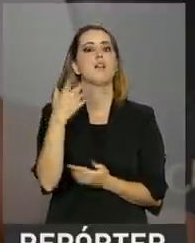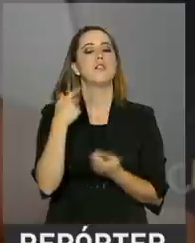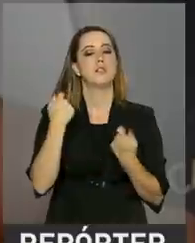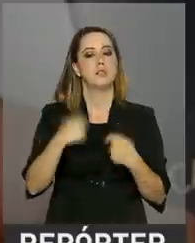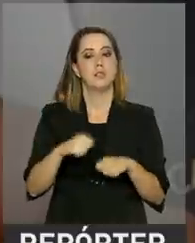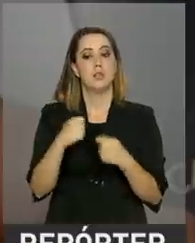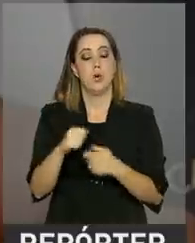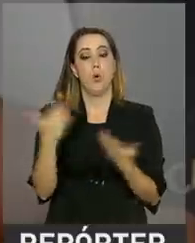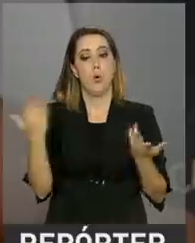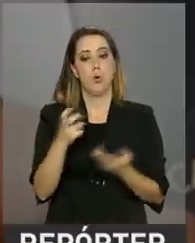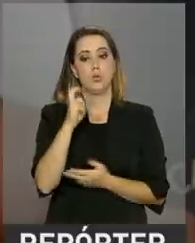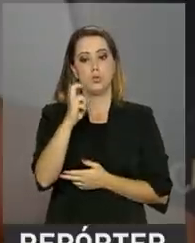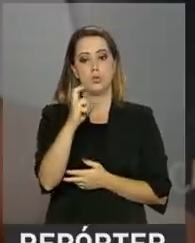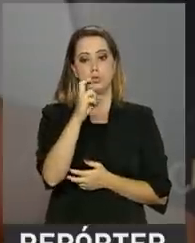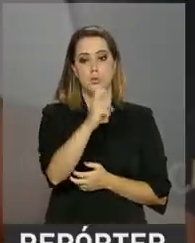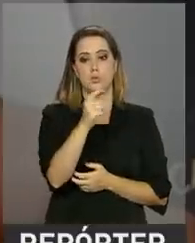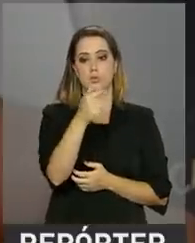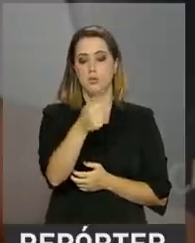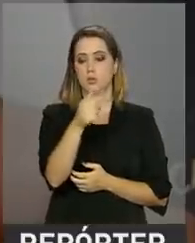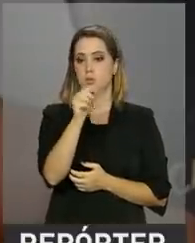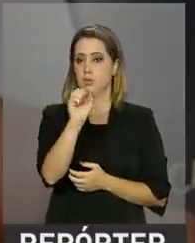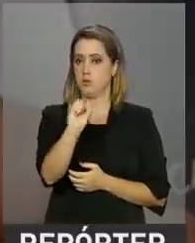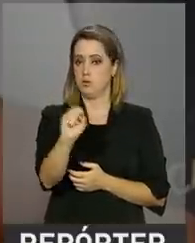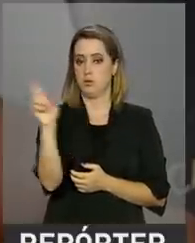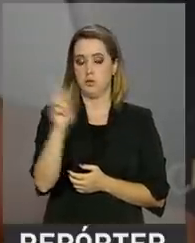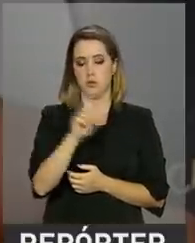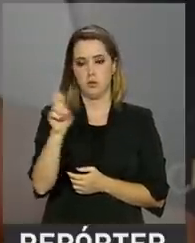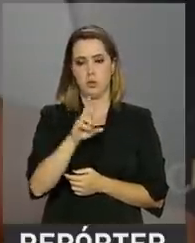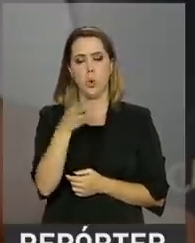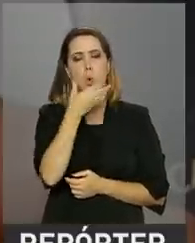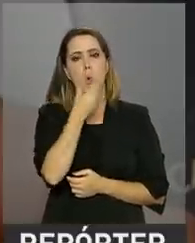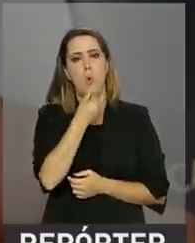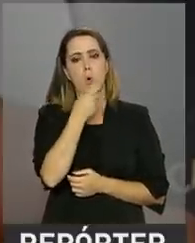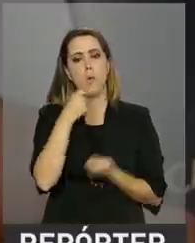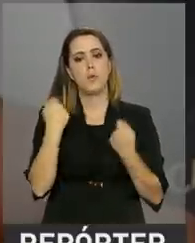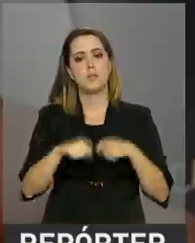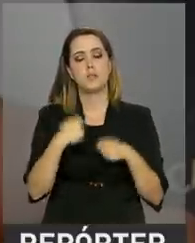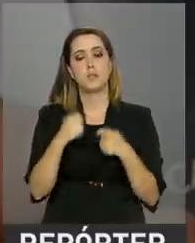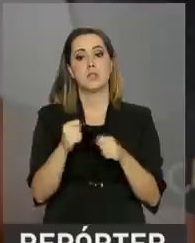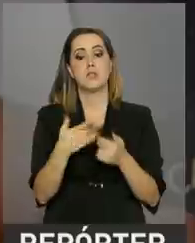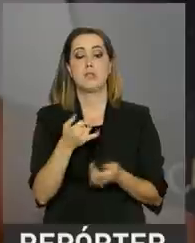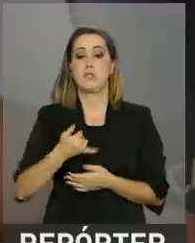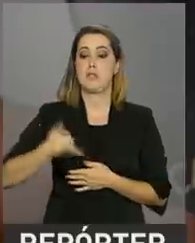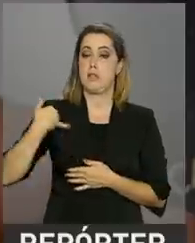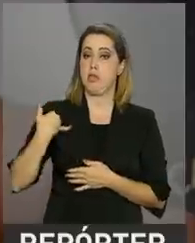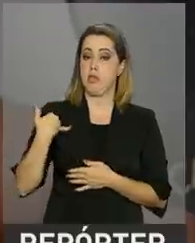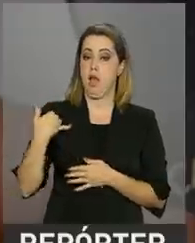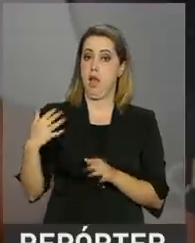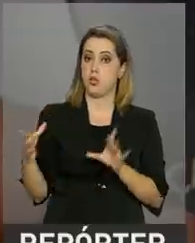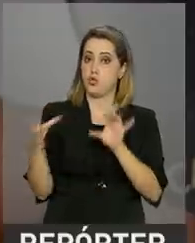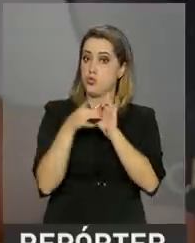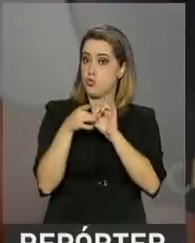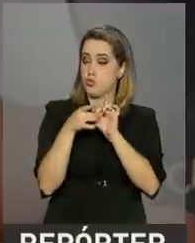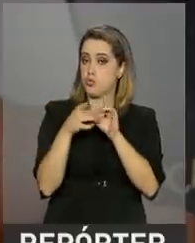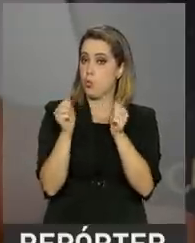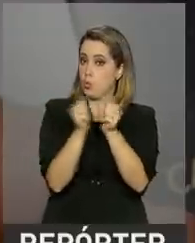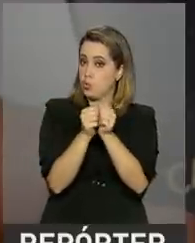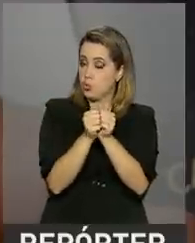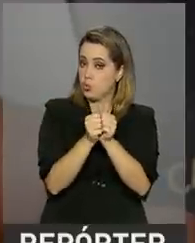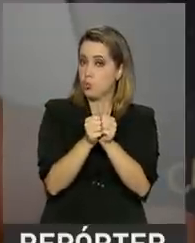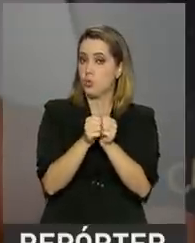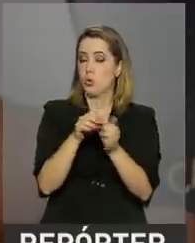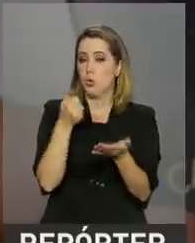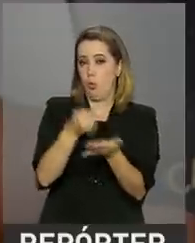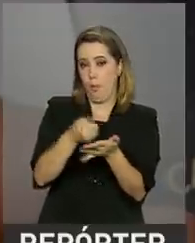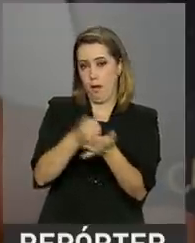atualmente R$ 5.578, homens têm de somar entre idade e tempo de contribuição 95 pontos